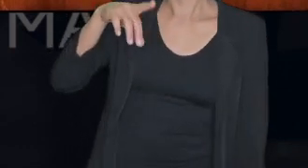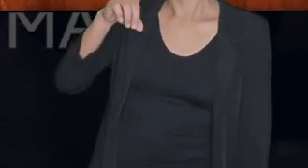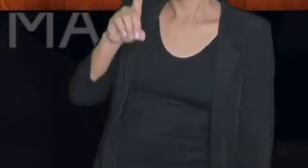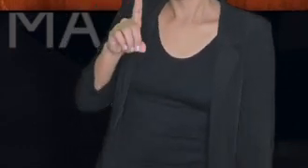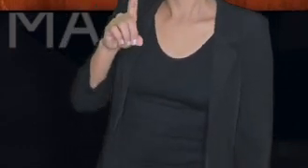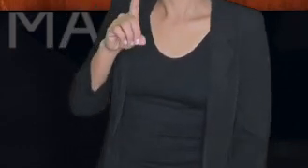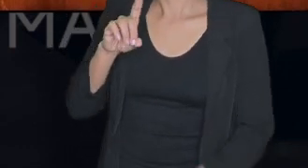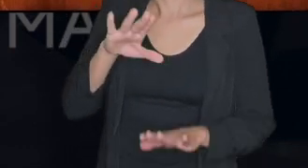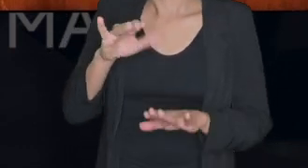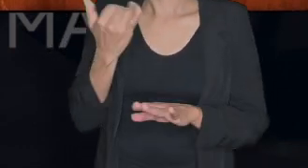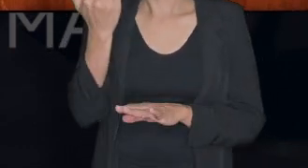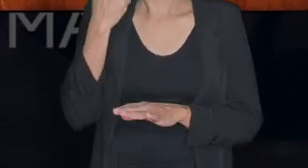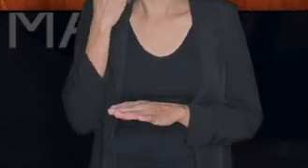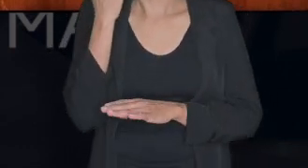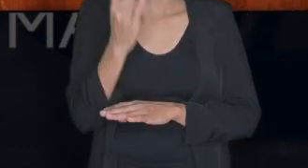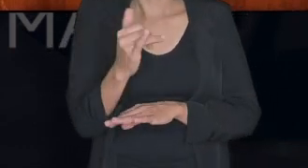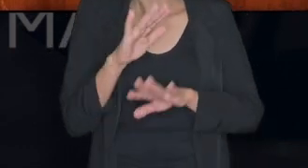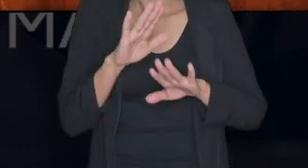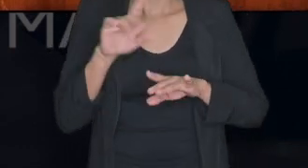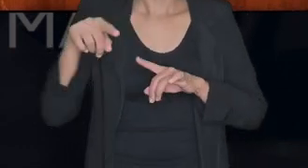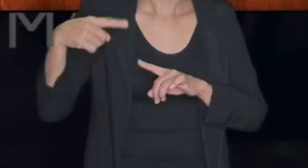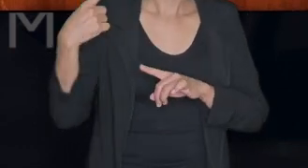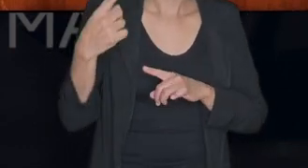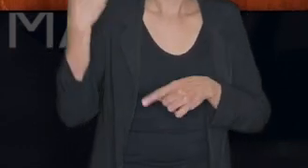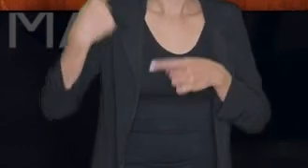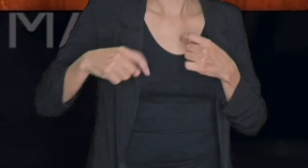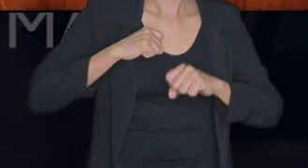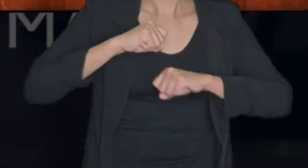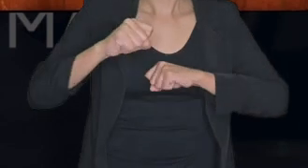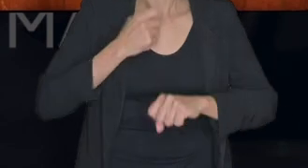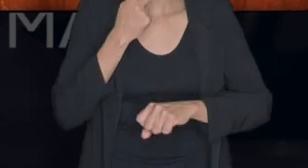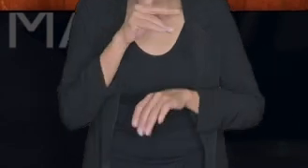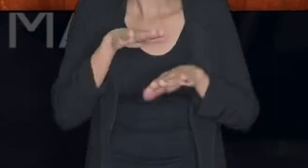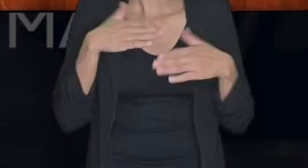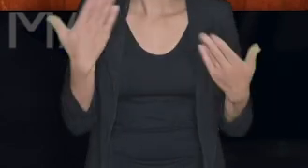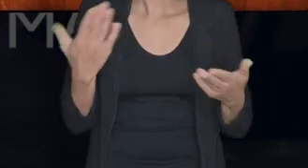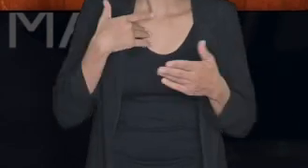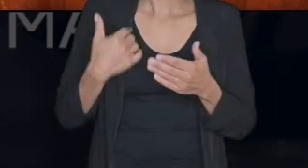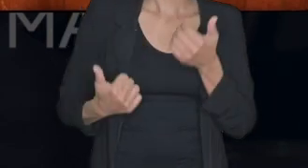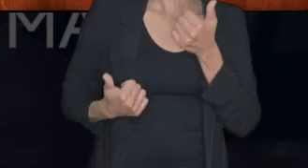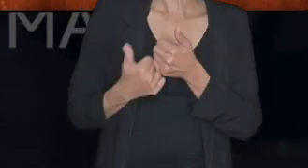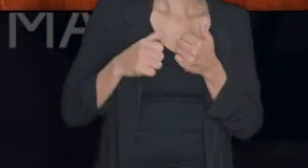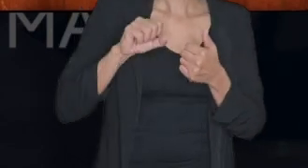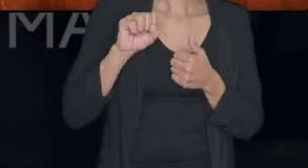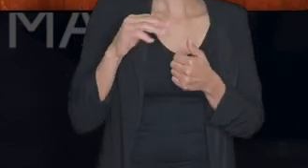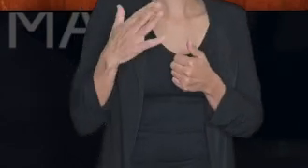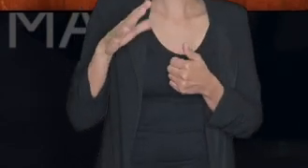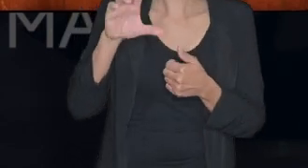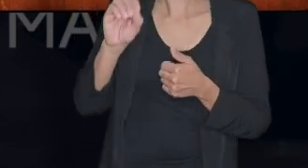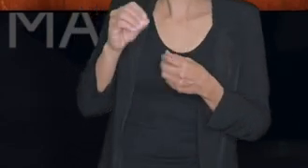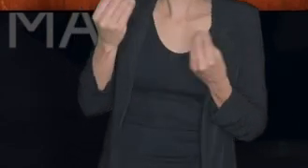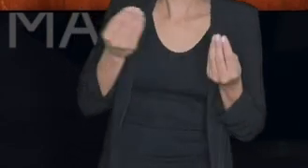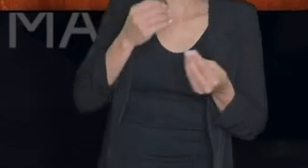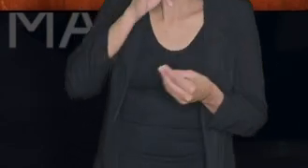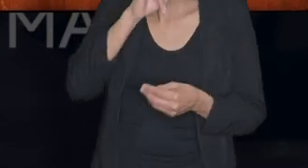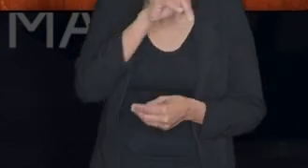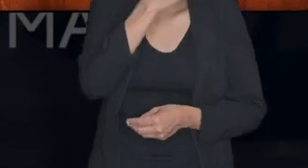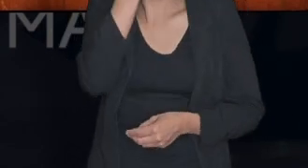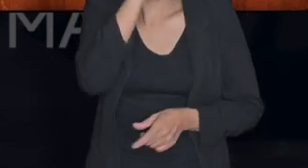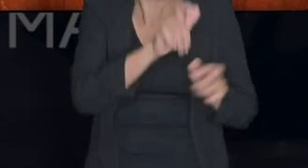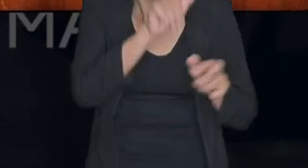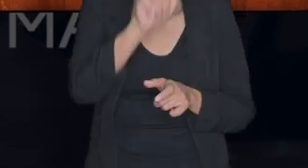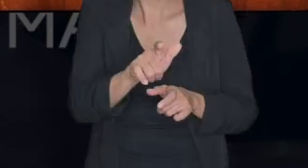pena, eventualmente, no debate, a gente falar, poxa, mas e na sucessão hereditária? E se os herdeiros cederem a